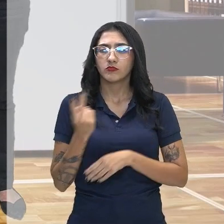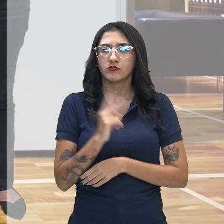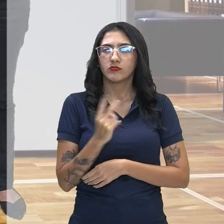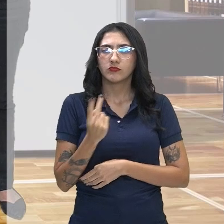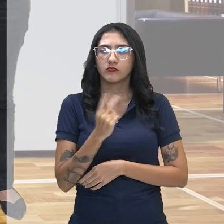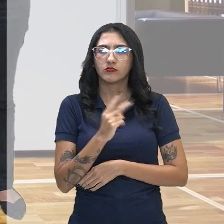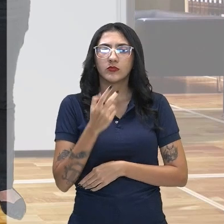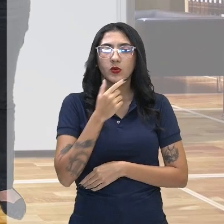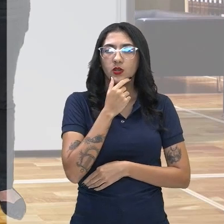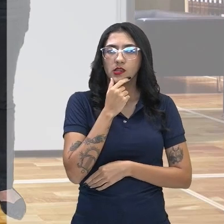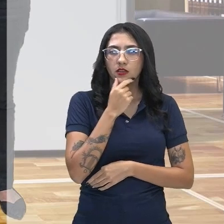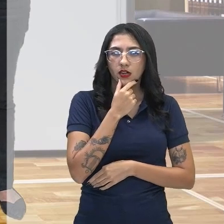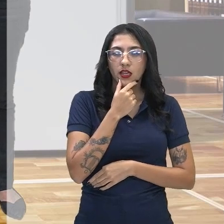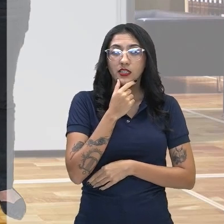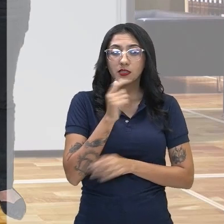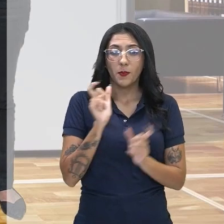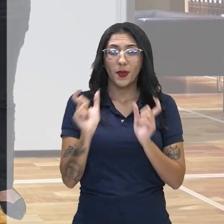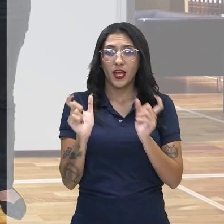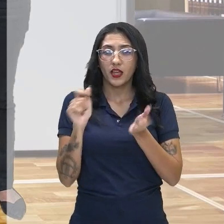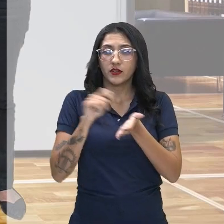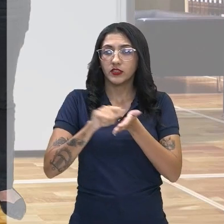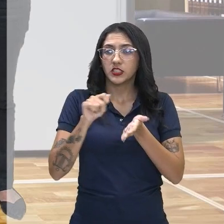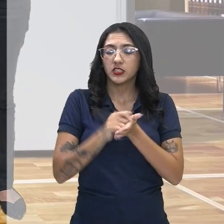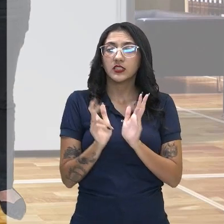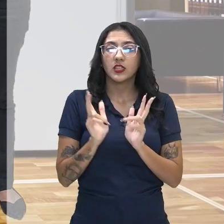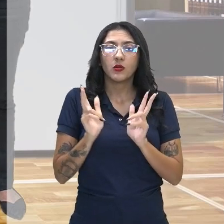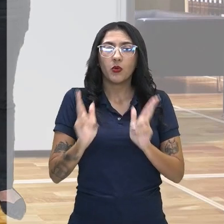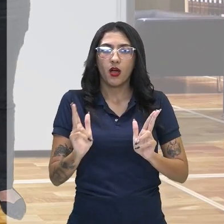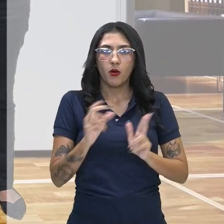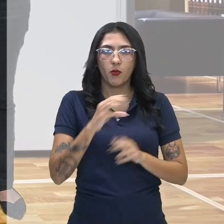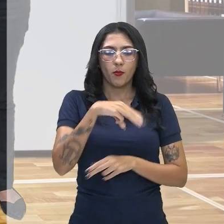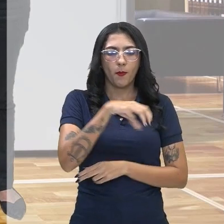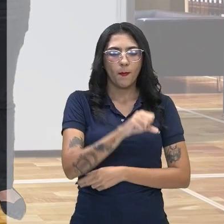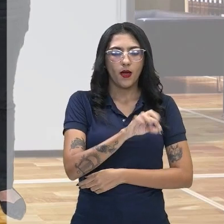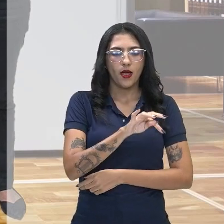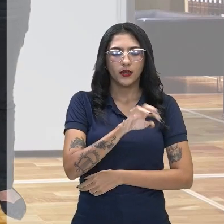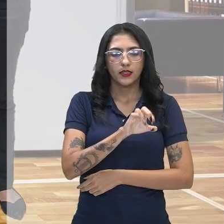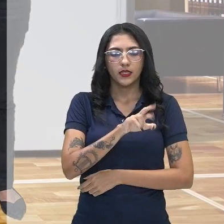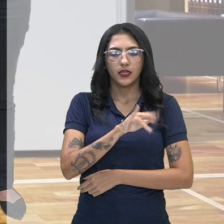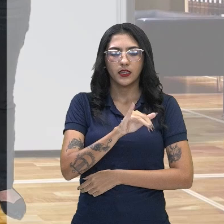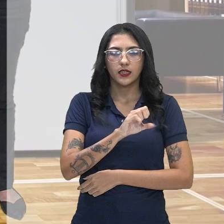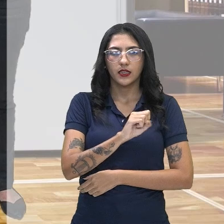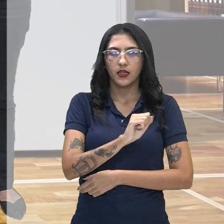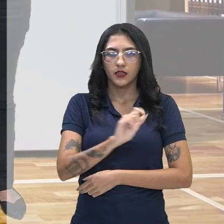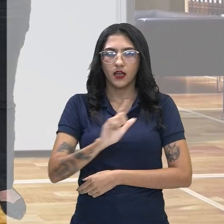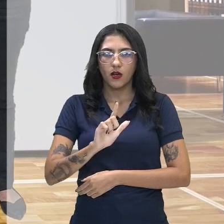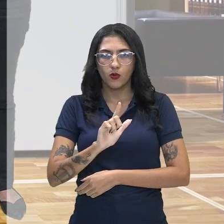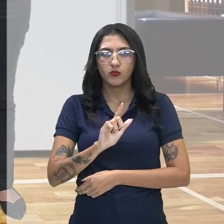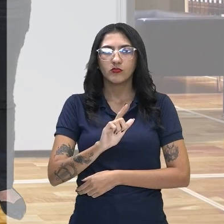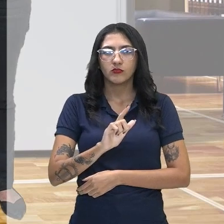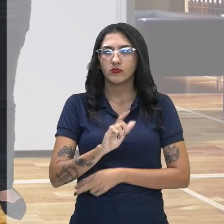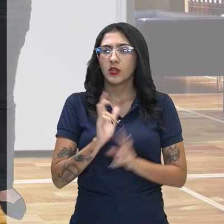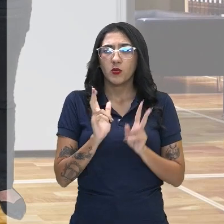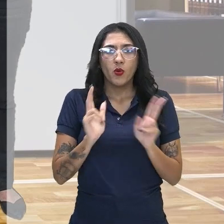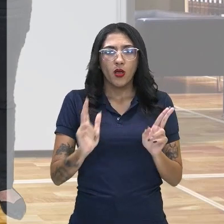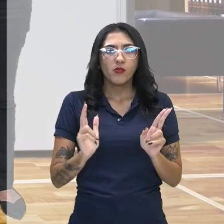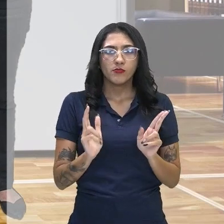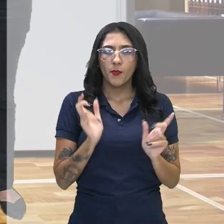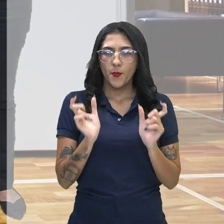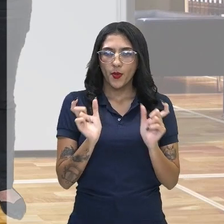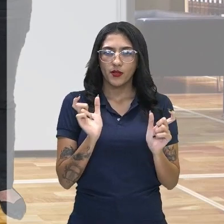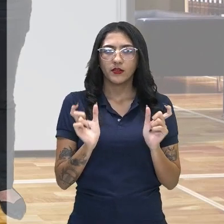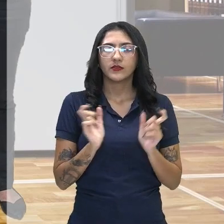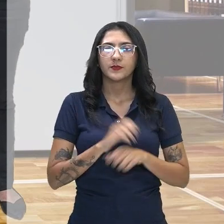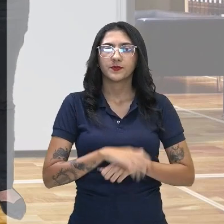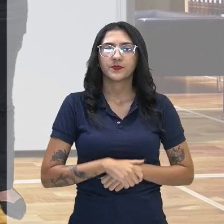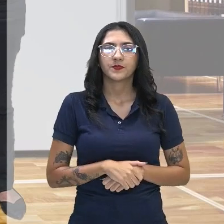você escreve da mesma forma que em português. Material, né, com todas as letras, sem tirar nem pôr, igualzinho.